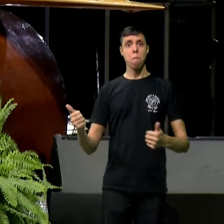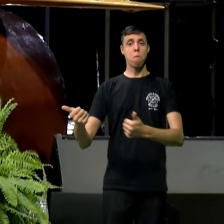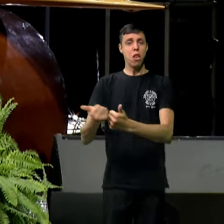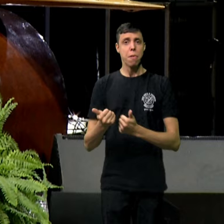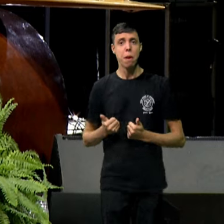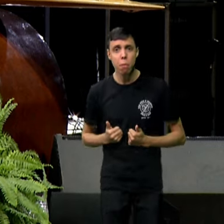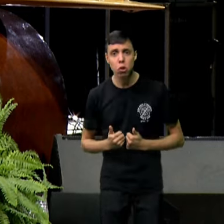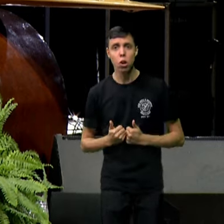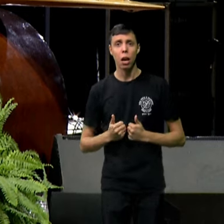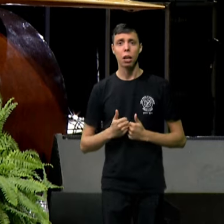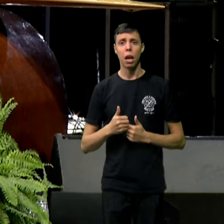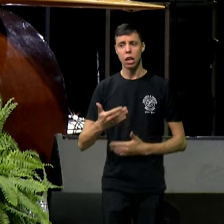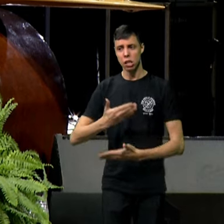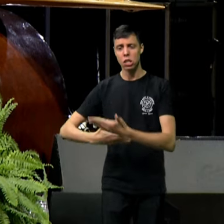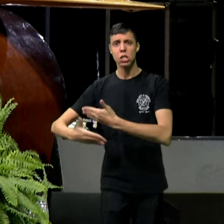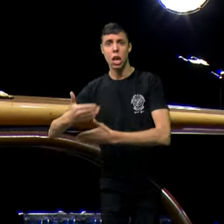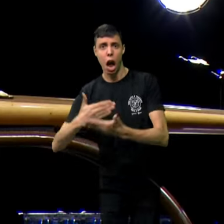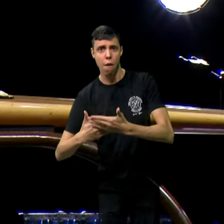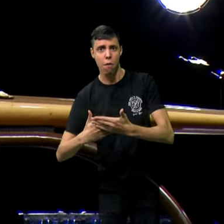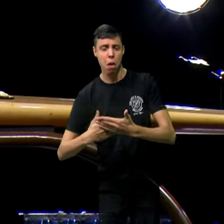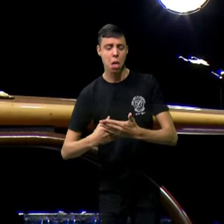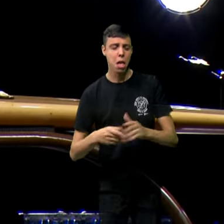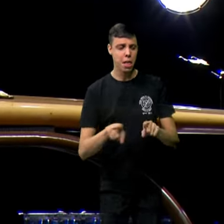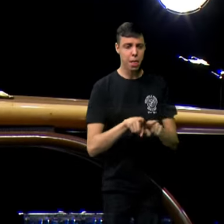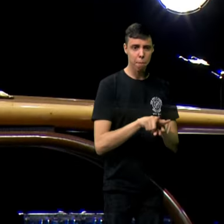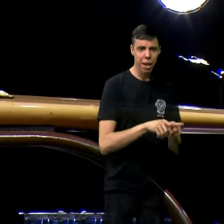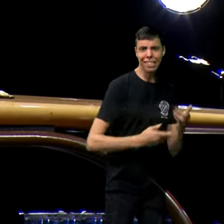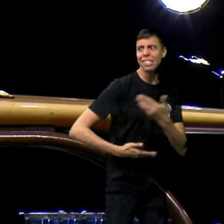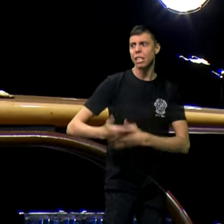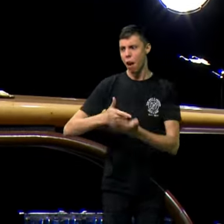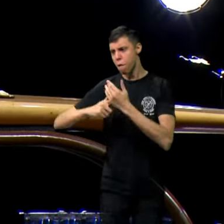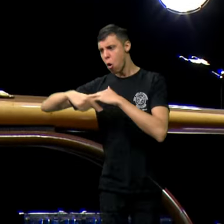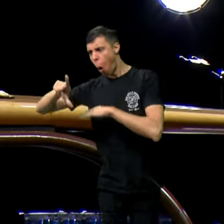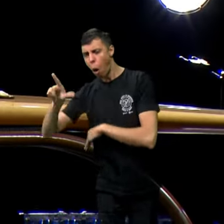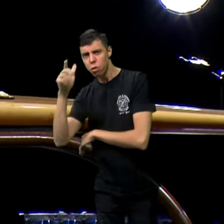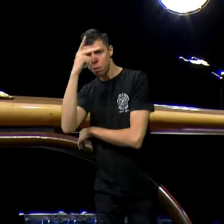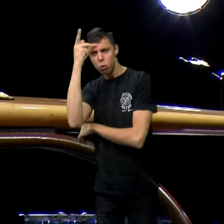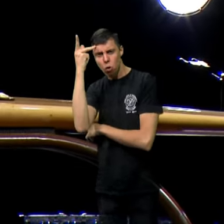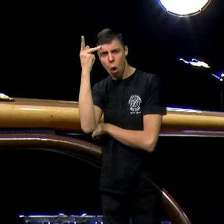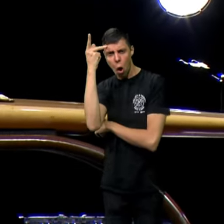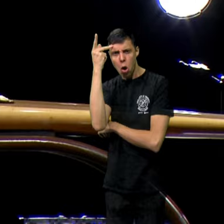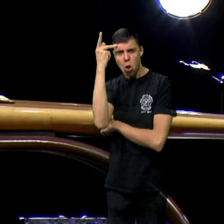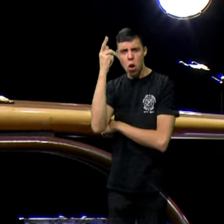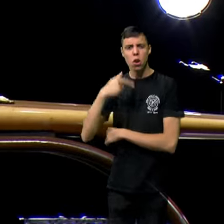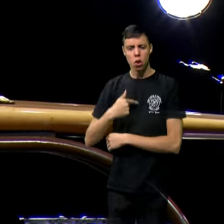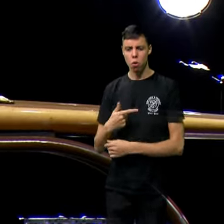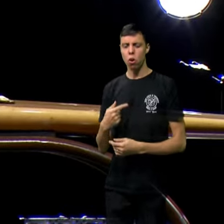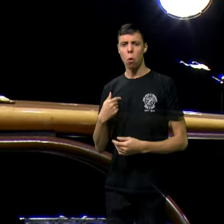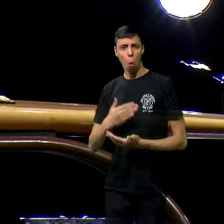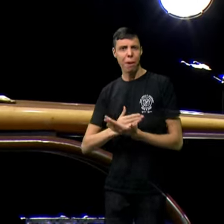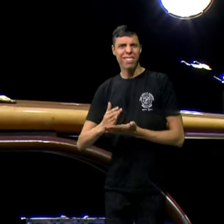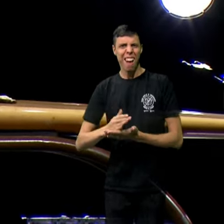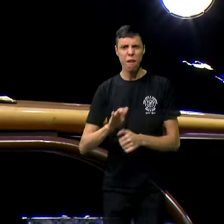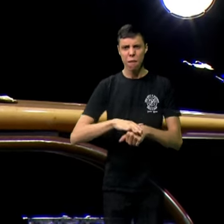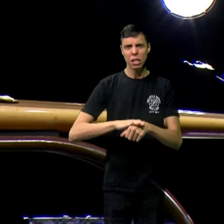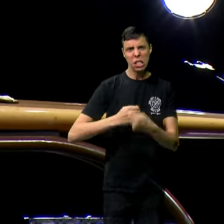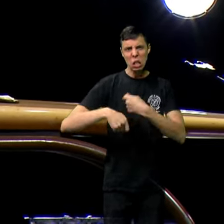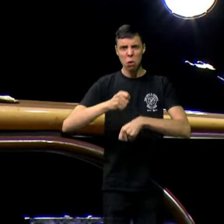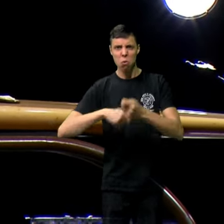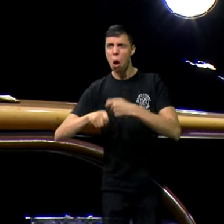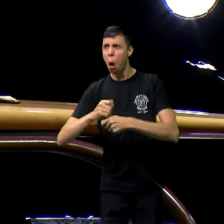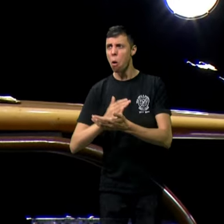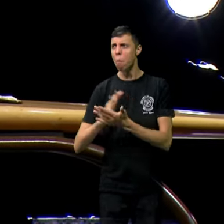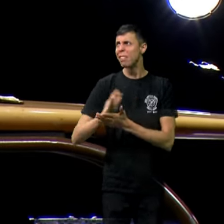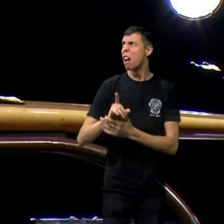é servo daquele que empresta. Então as nações, à medida que fazia negócio com ela, eu entrava nos tribunais do